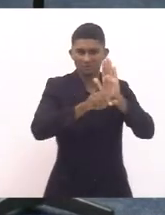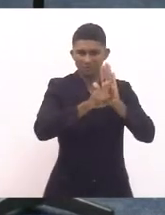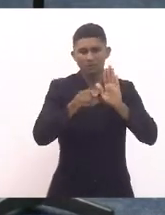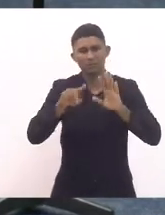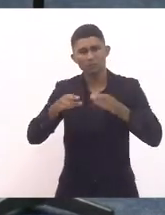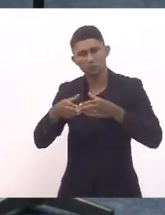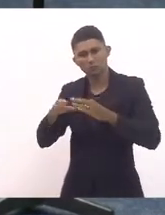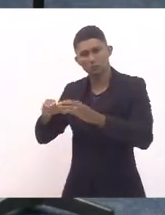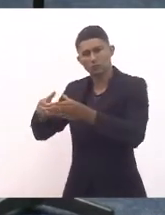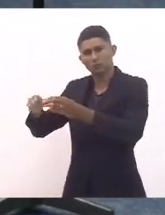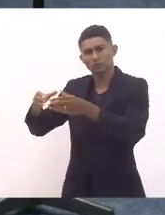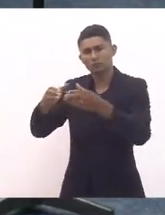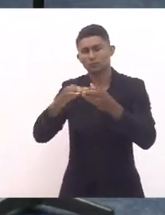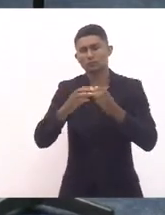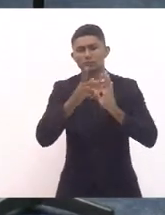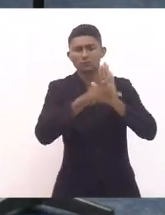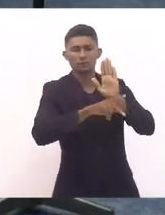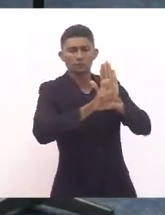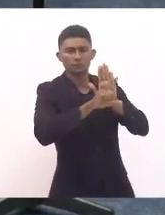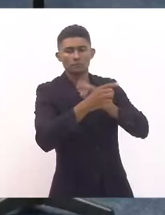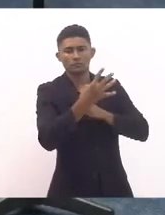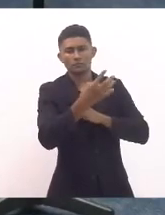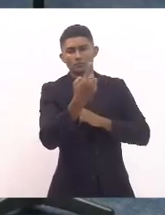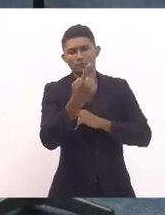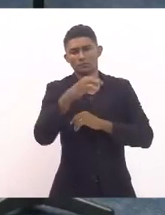Excelência, o projeto de número